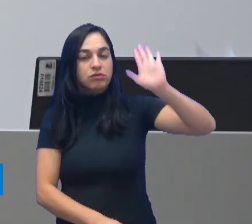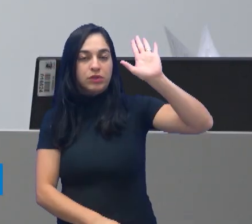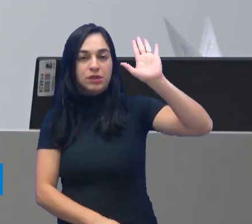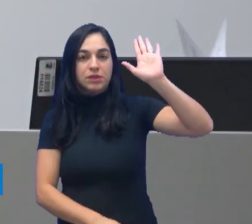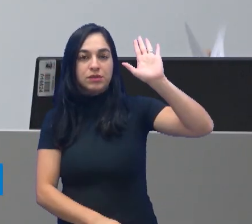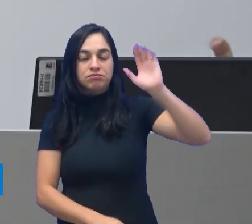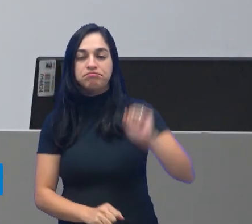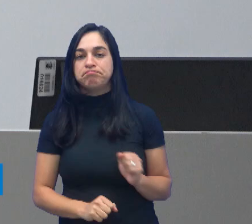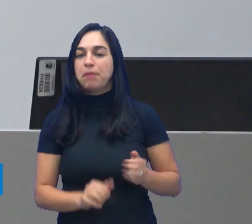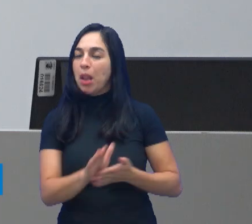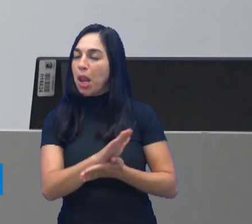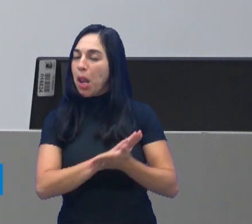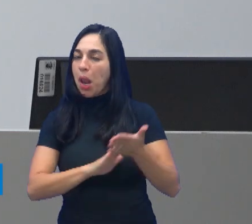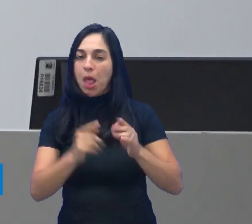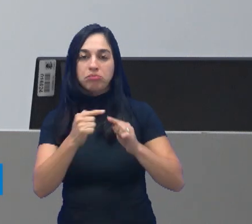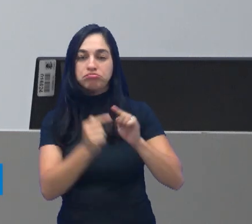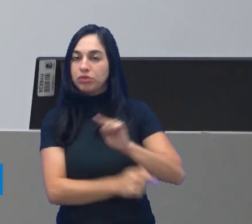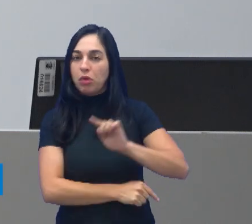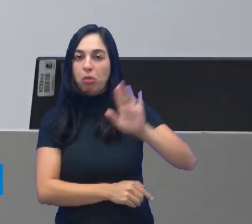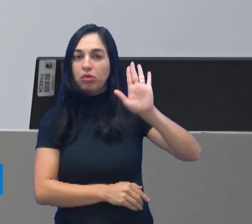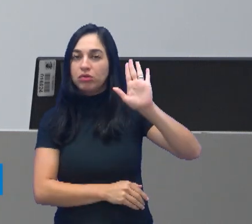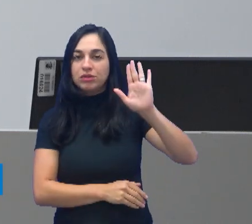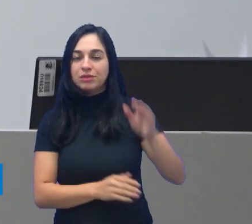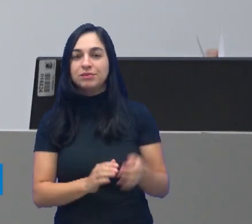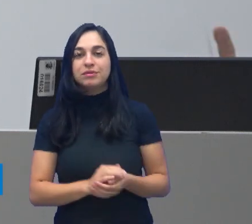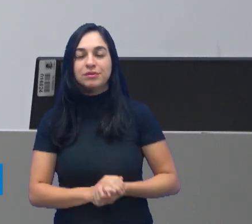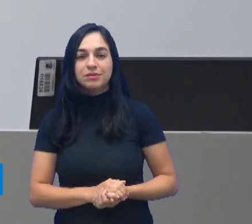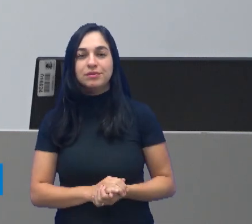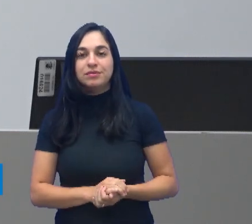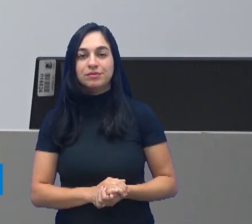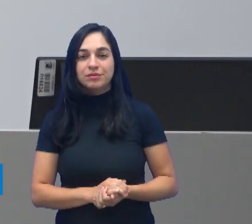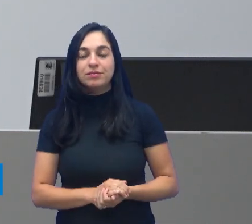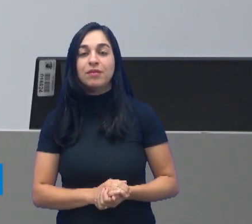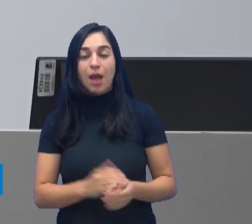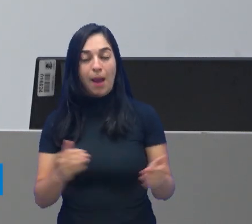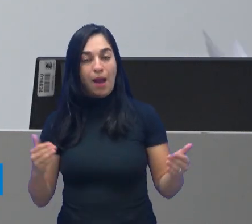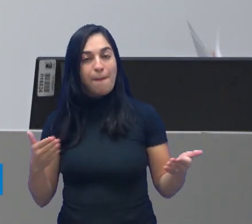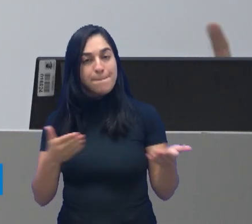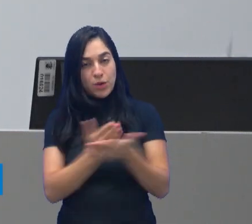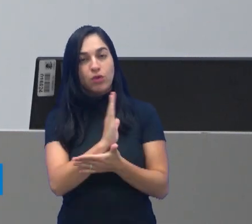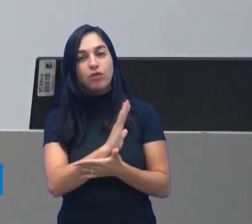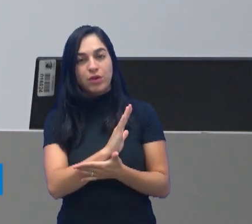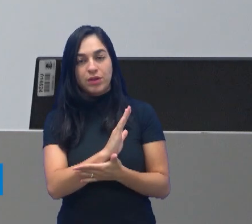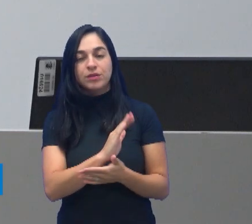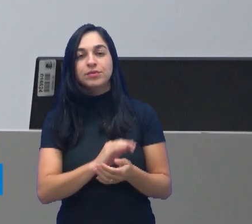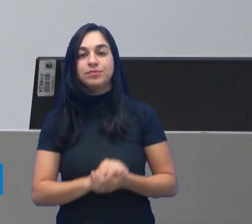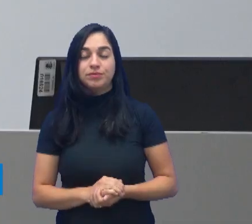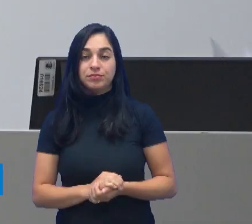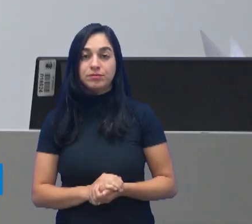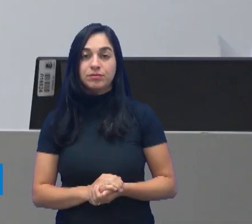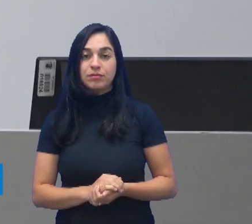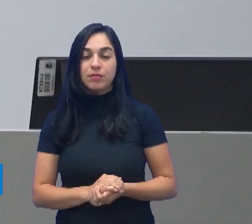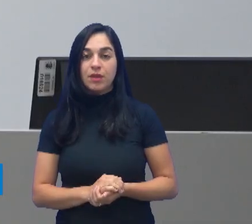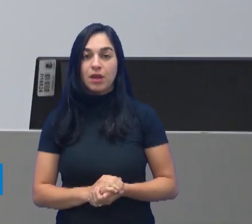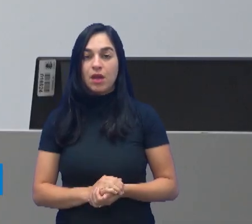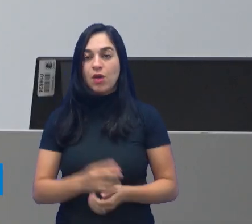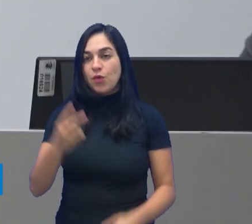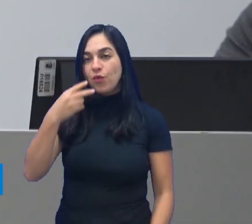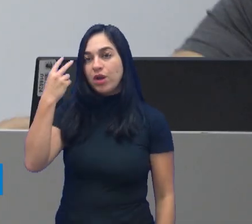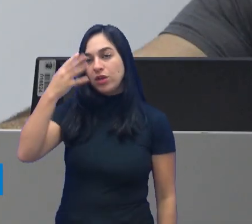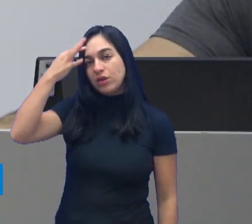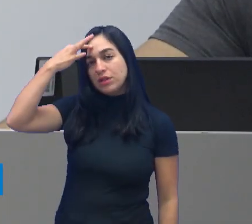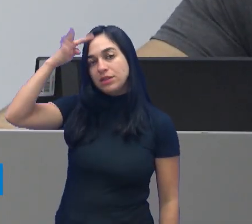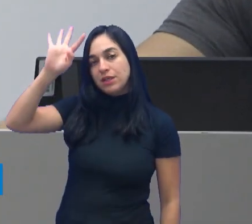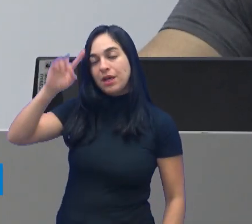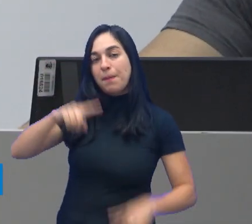manifestem. Nenhum voto contrário. Se nenhum voto contrário, está aprovado por unanimidade. Antes de dar a palavra para o vereador Sena, também gostaria